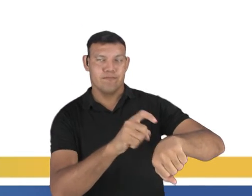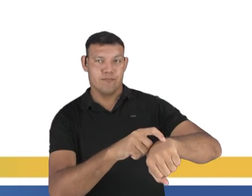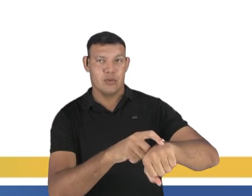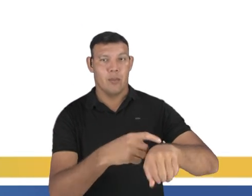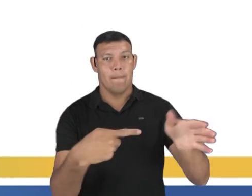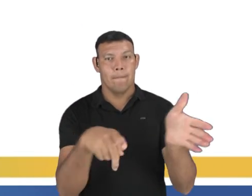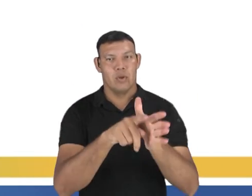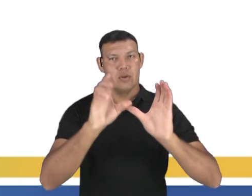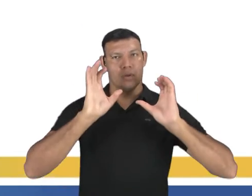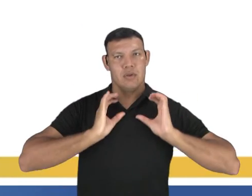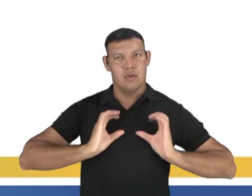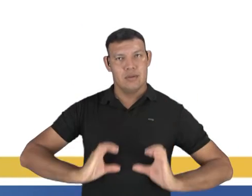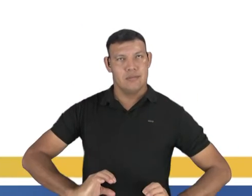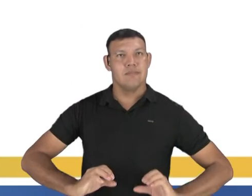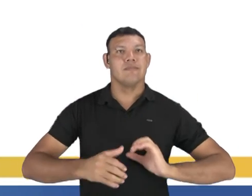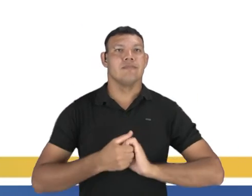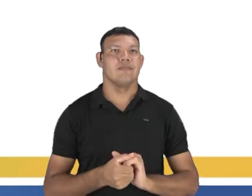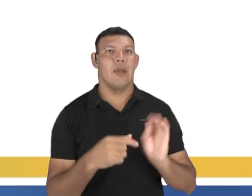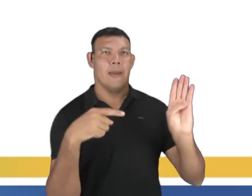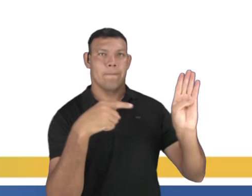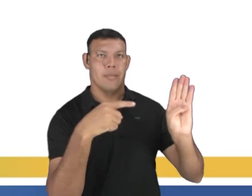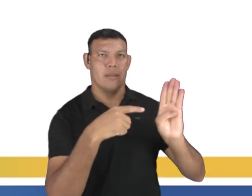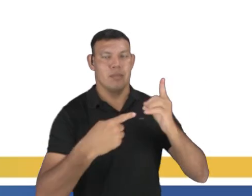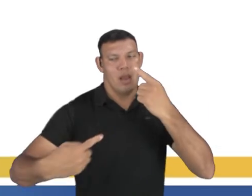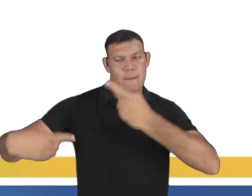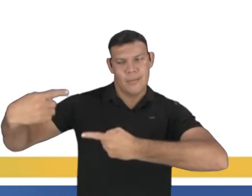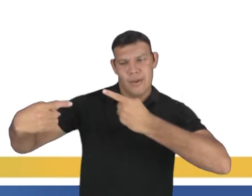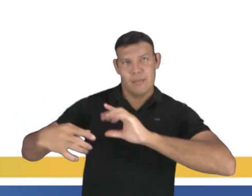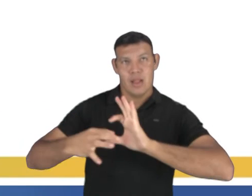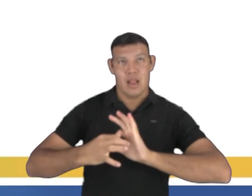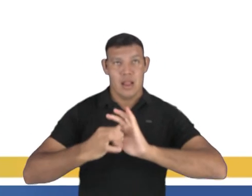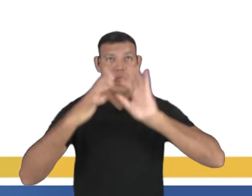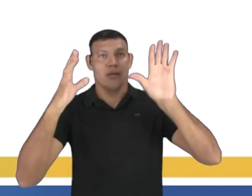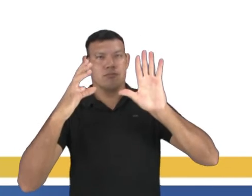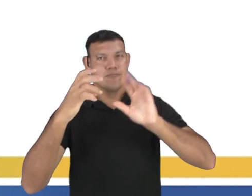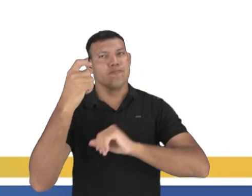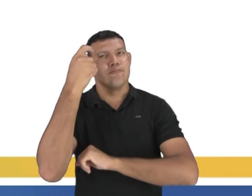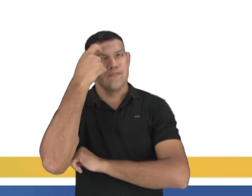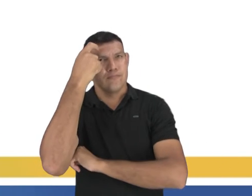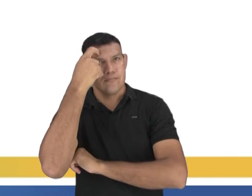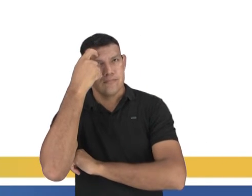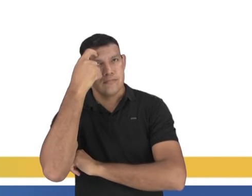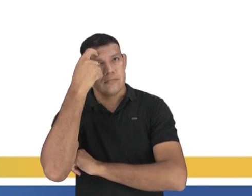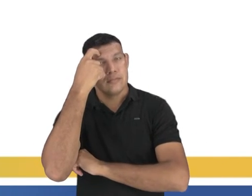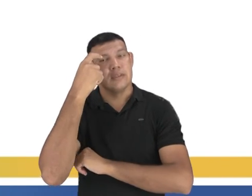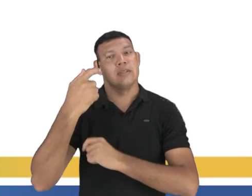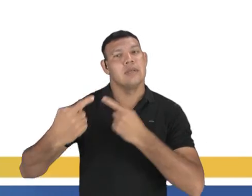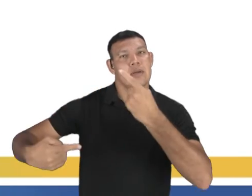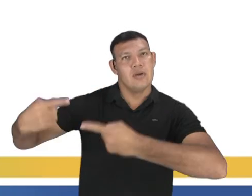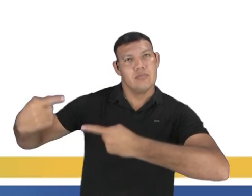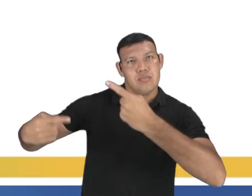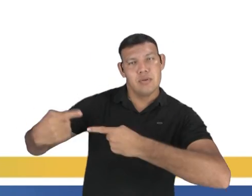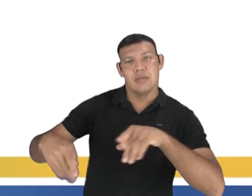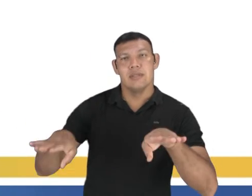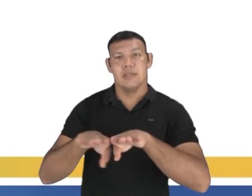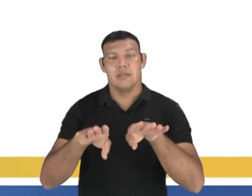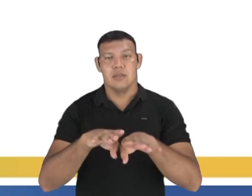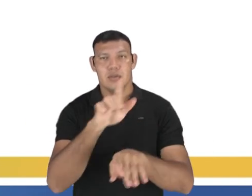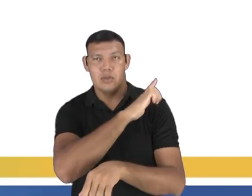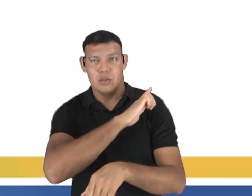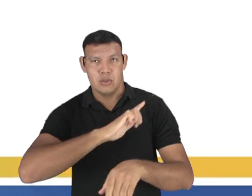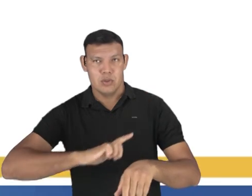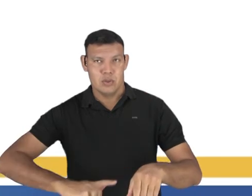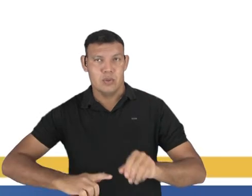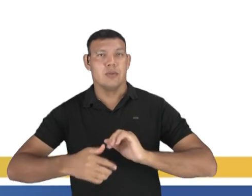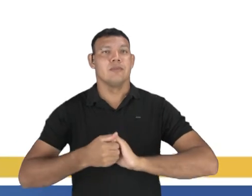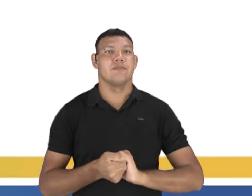cidadão. Alternativa B. Debate livre e racional entre cidadãos e Estado.